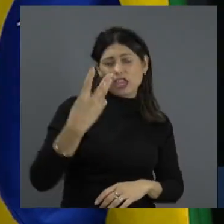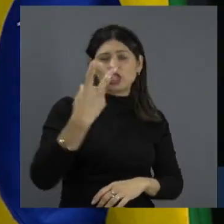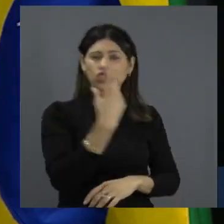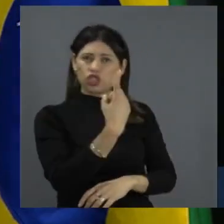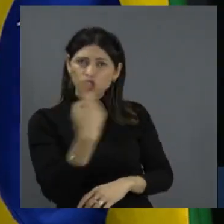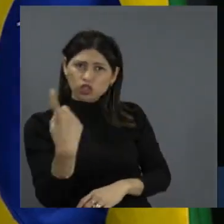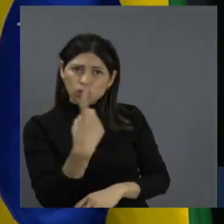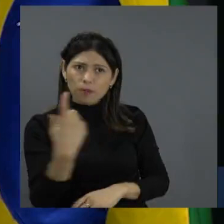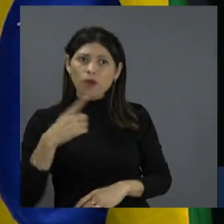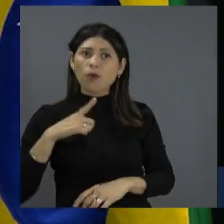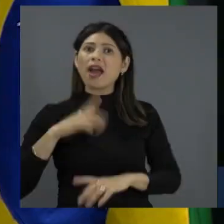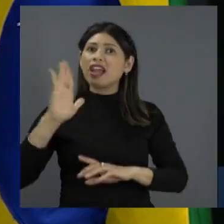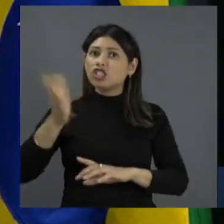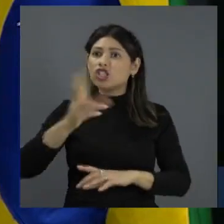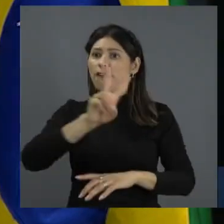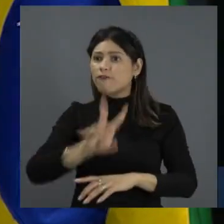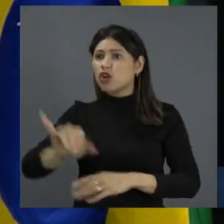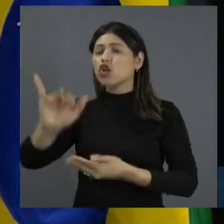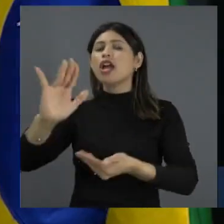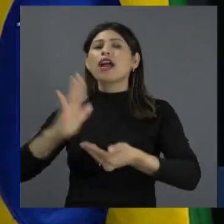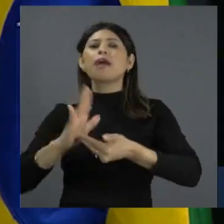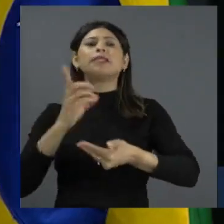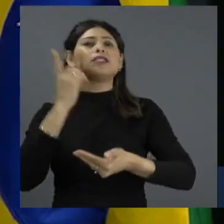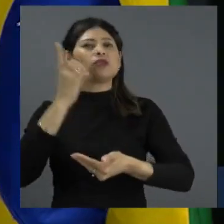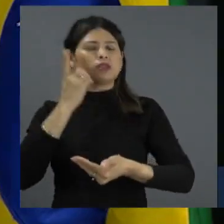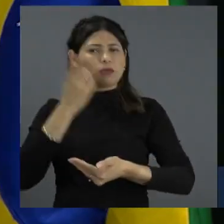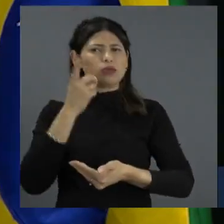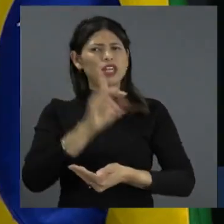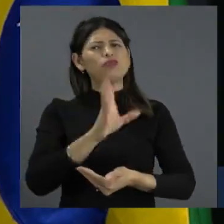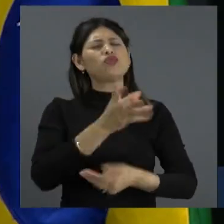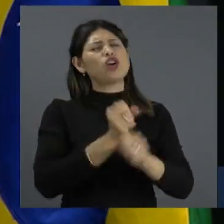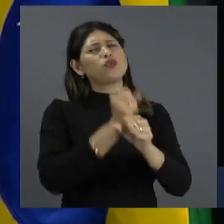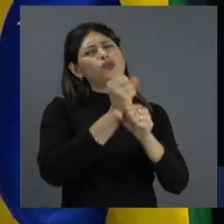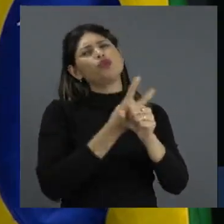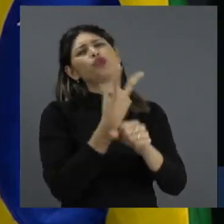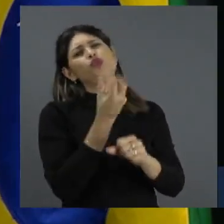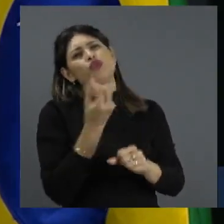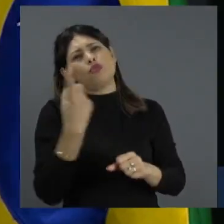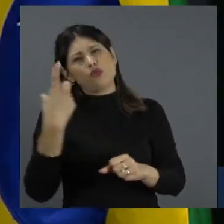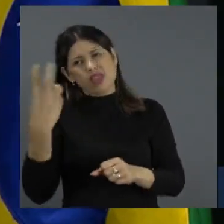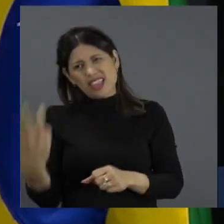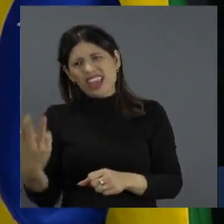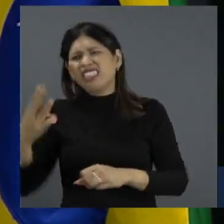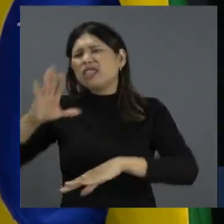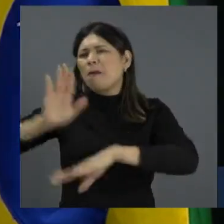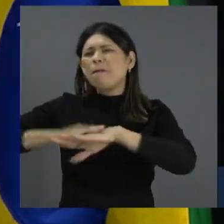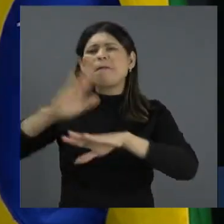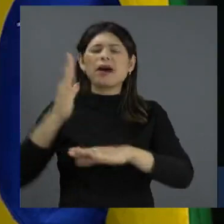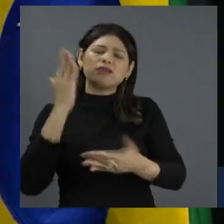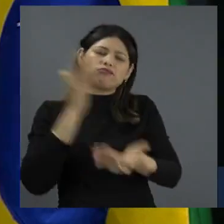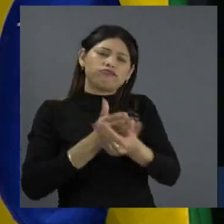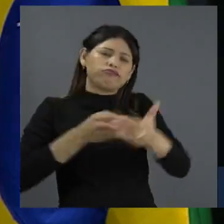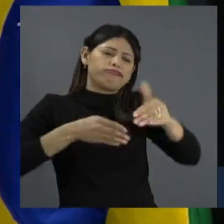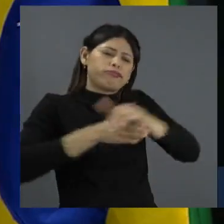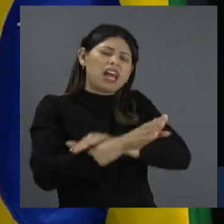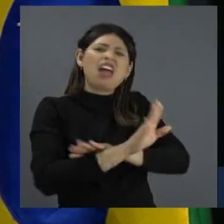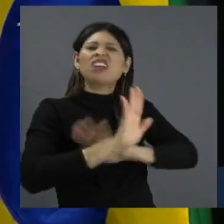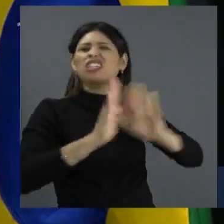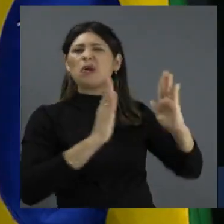à Câmara dos Deputados desde 2013 e lá está estagnada há mais de 10 anos.